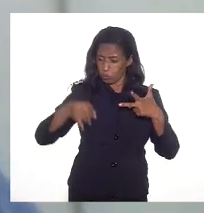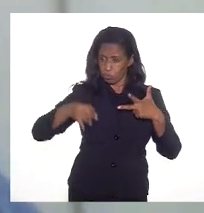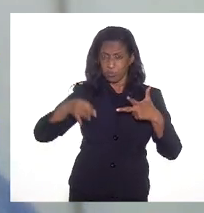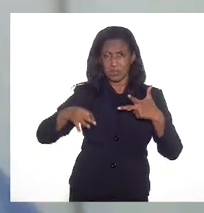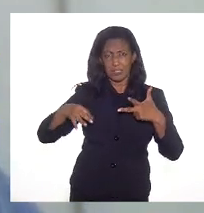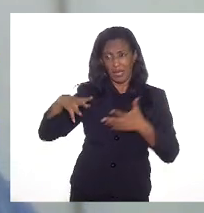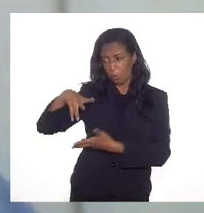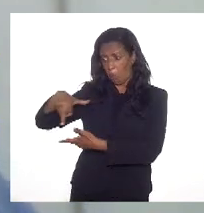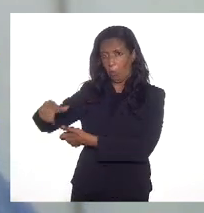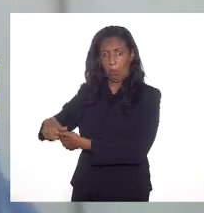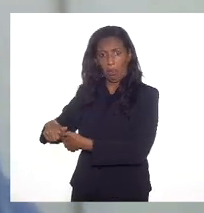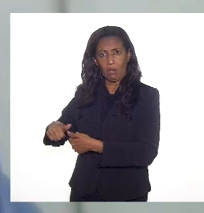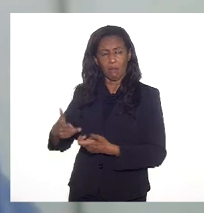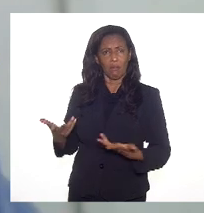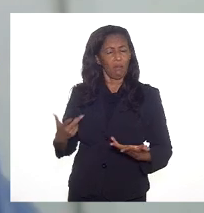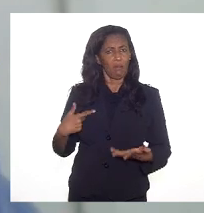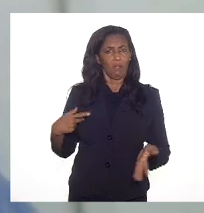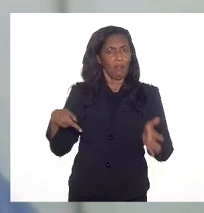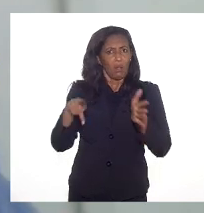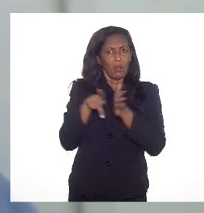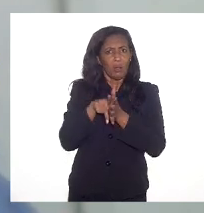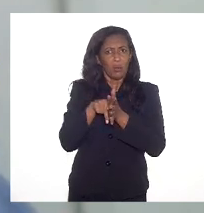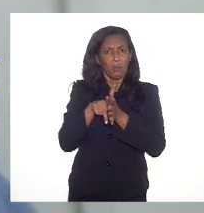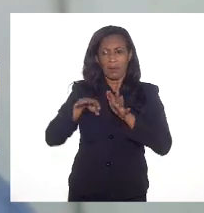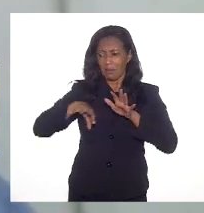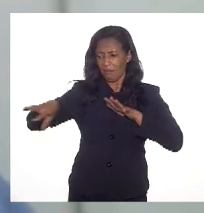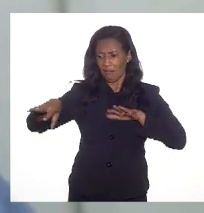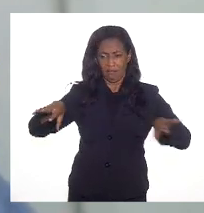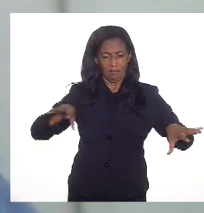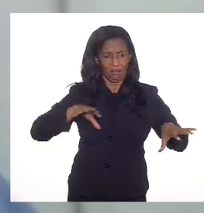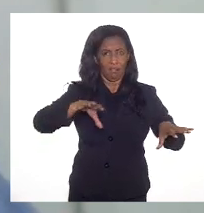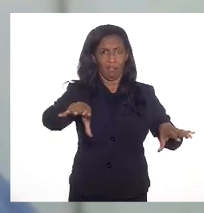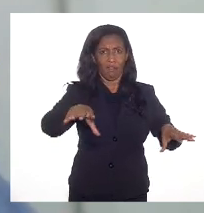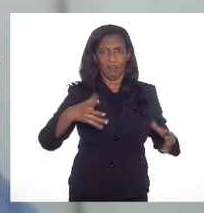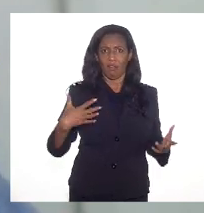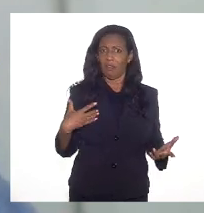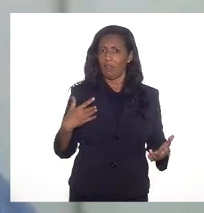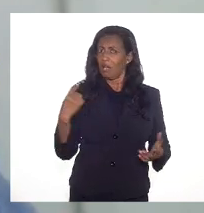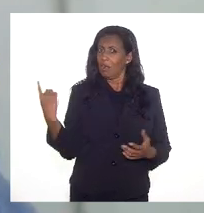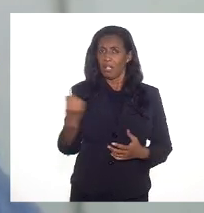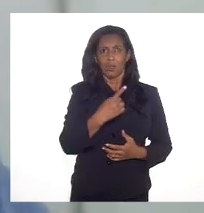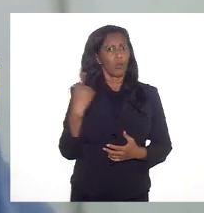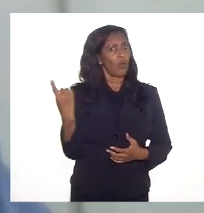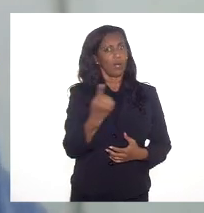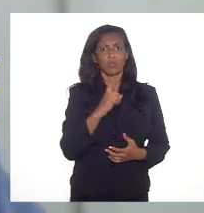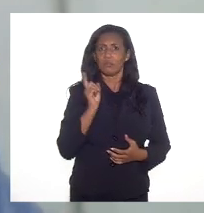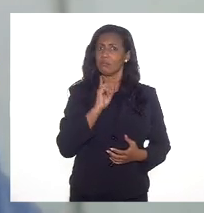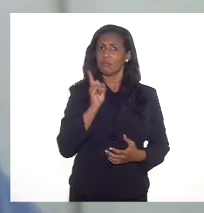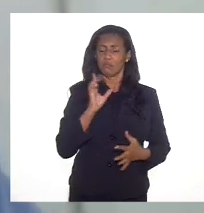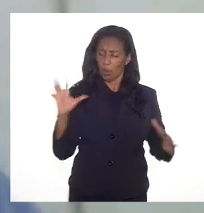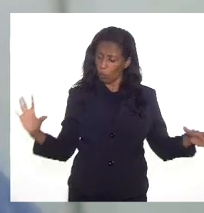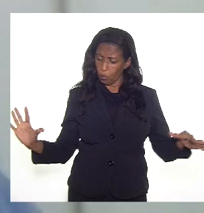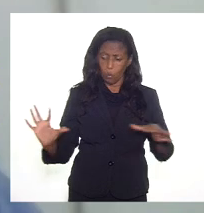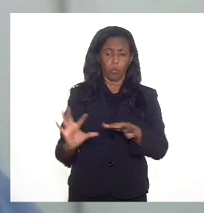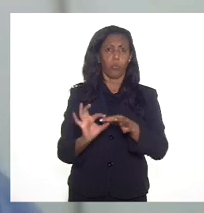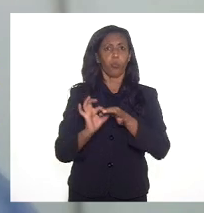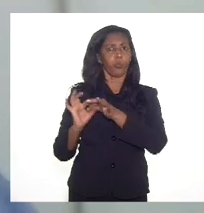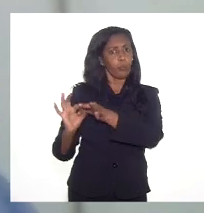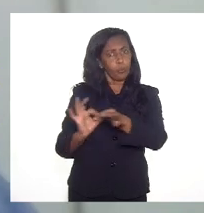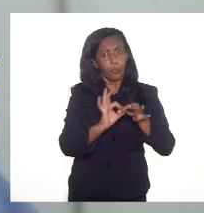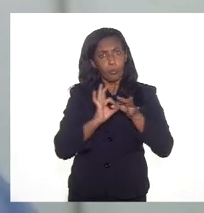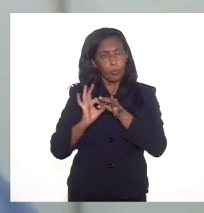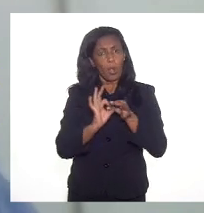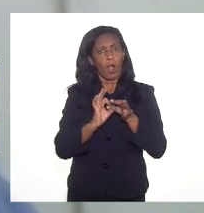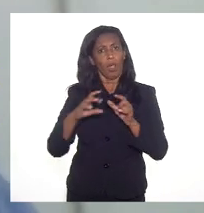não pertencemos a mundos apartados. Nós temos que ser expressões da